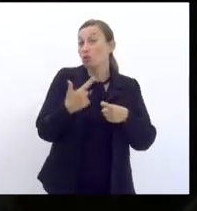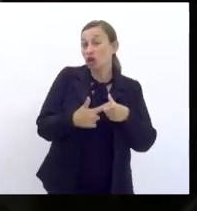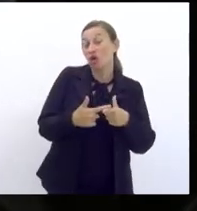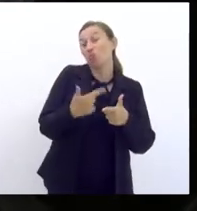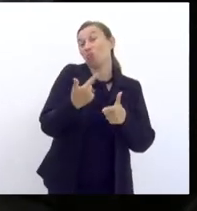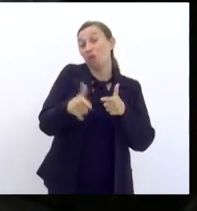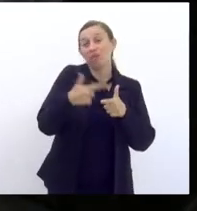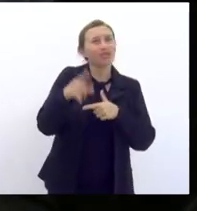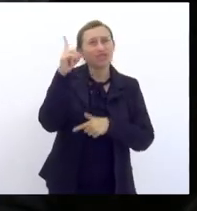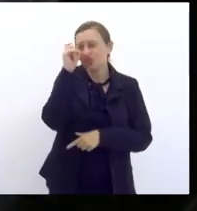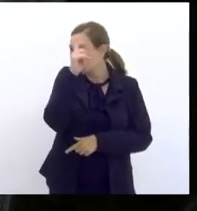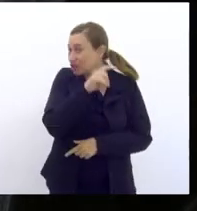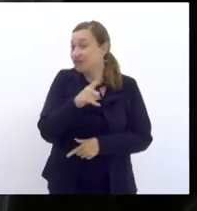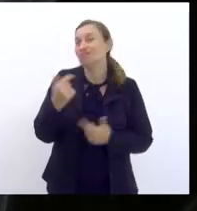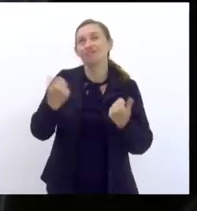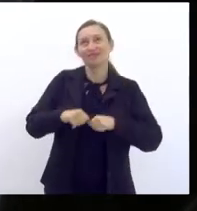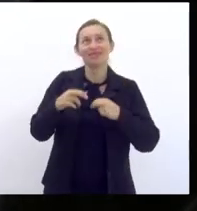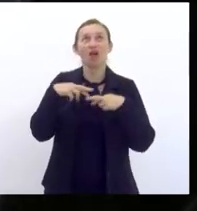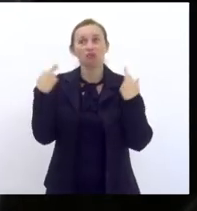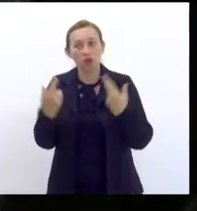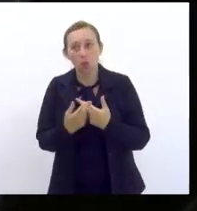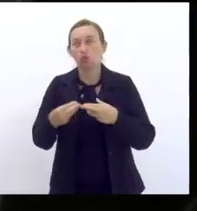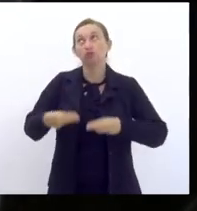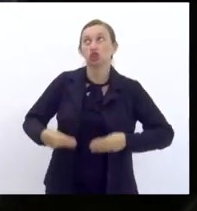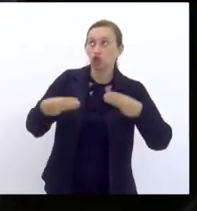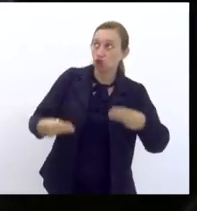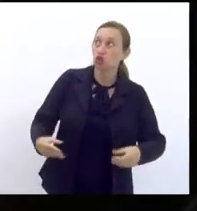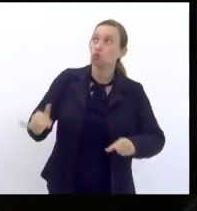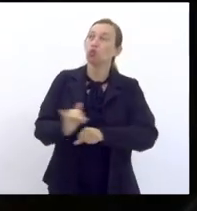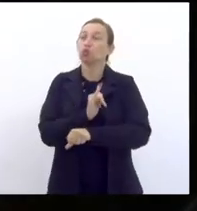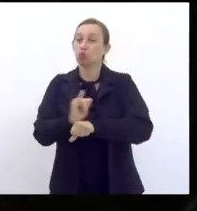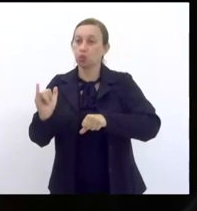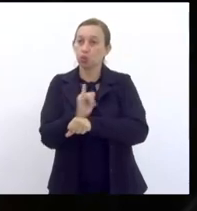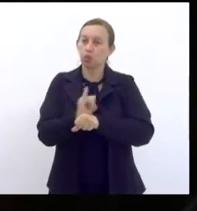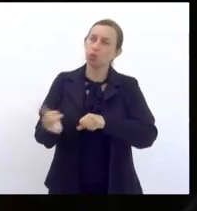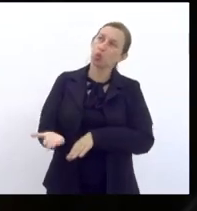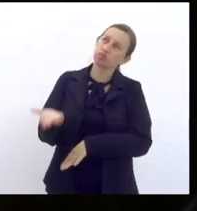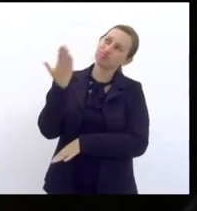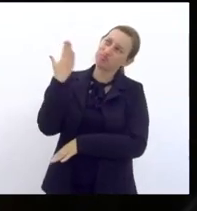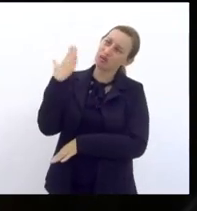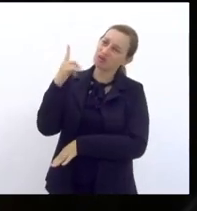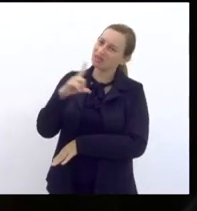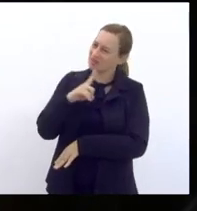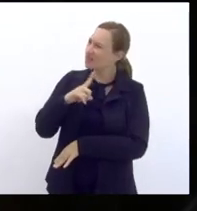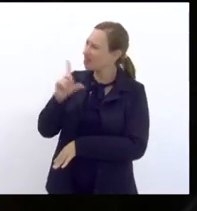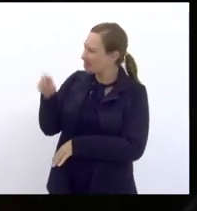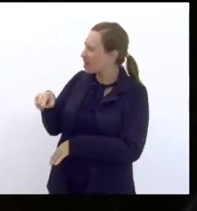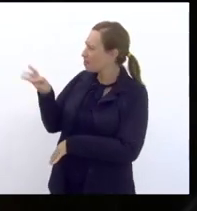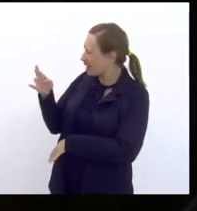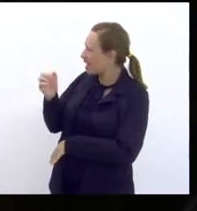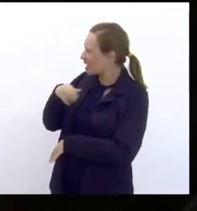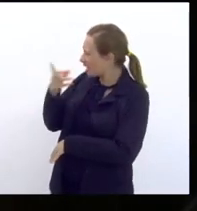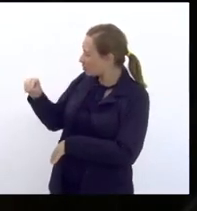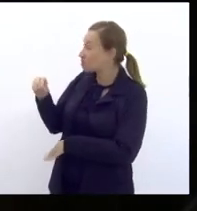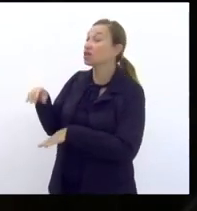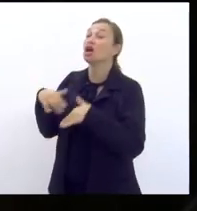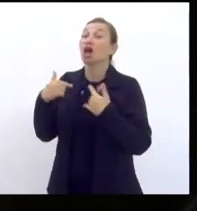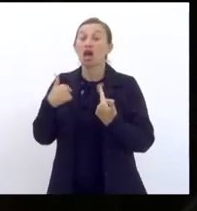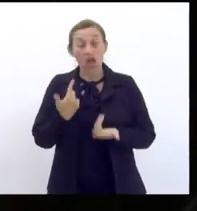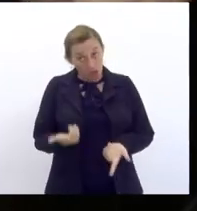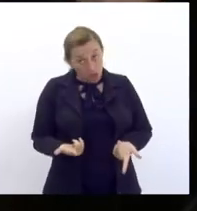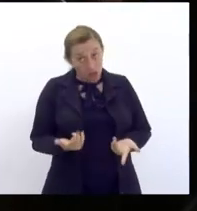é muito difícil eu preciso reunião com Ministro reunião com articulação na época nós tivemos não é o Magali eu sou muito informal desculpe mas